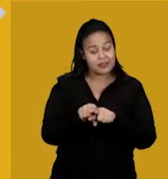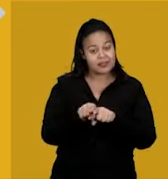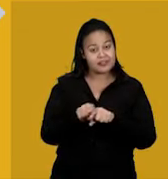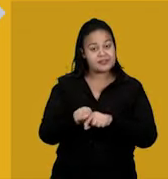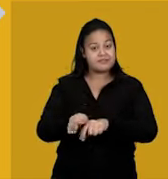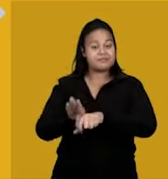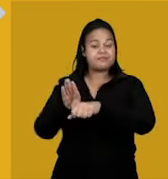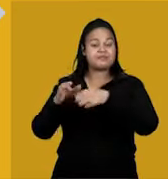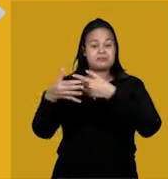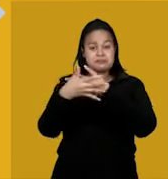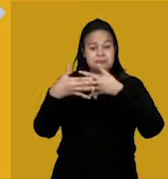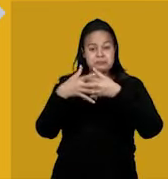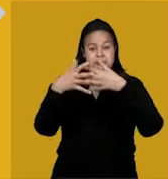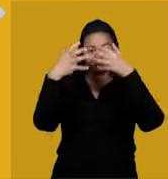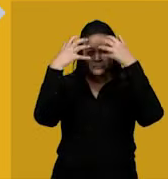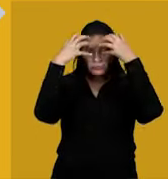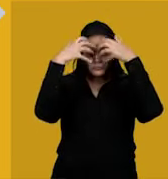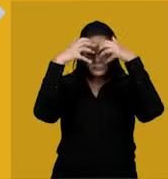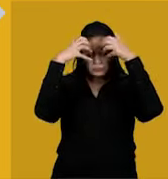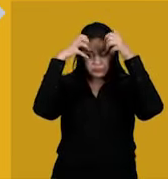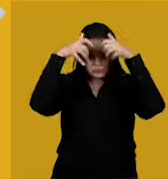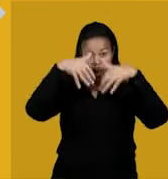tecido nervoso.